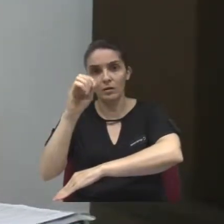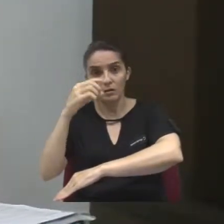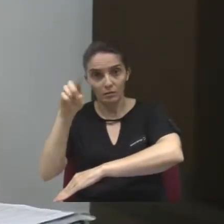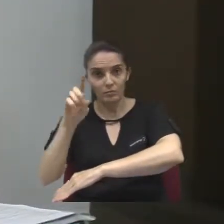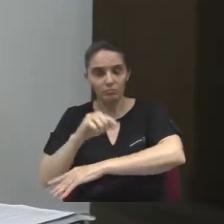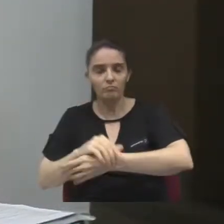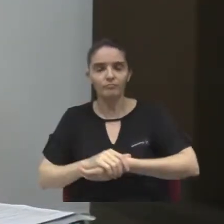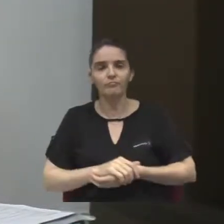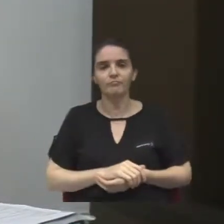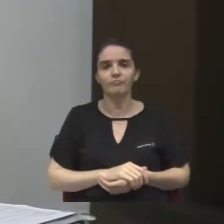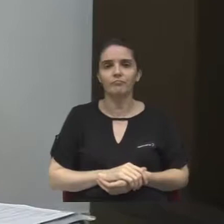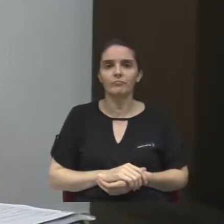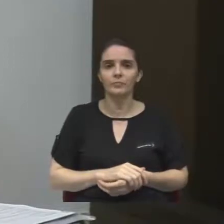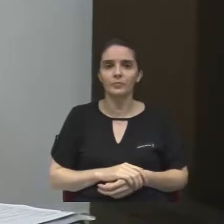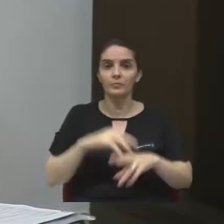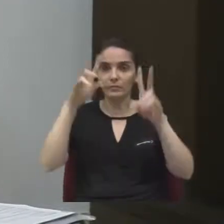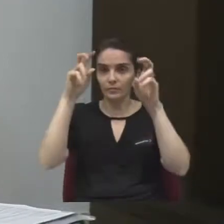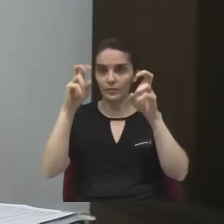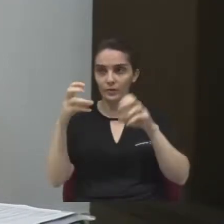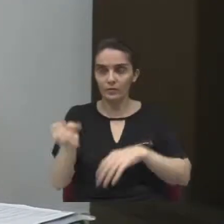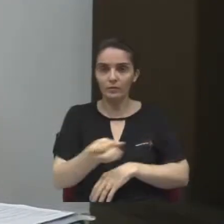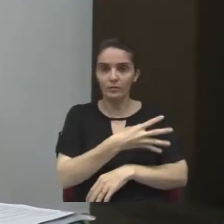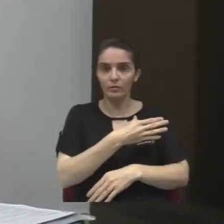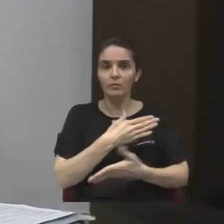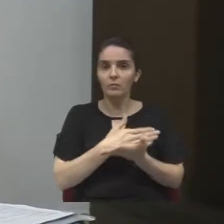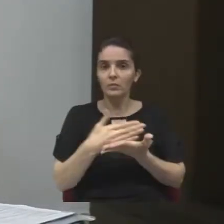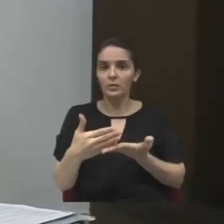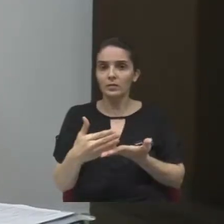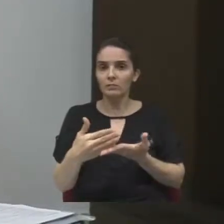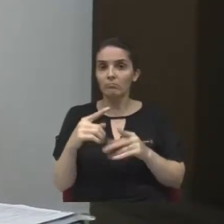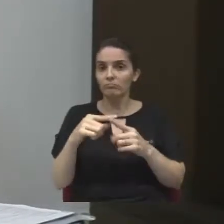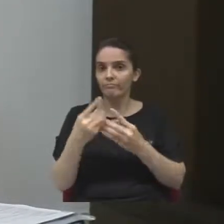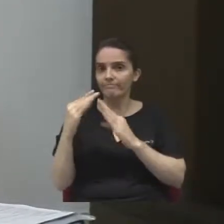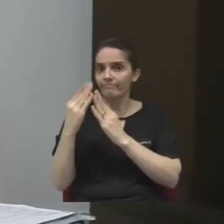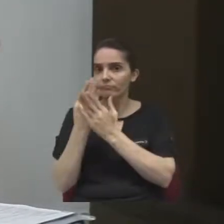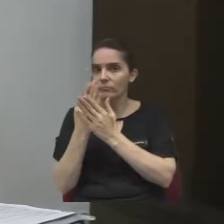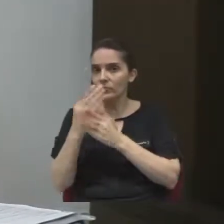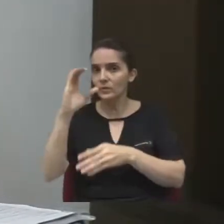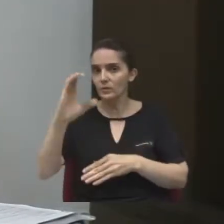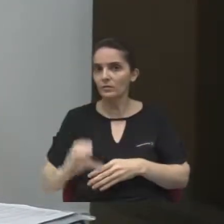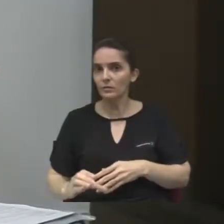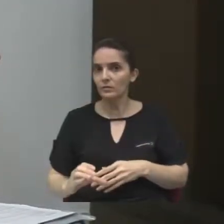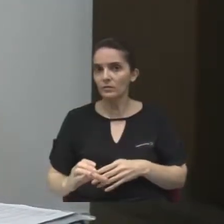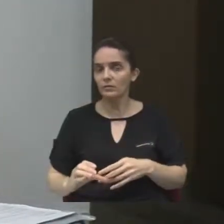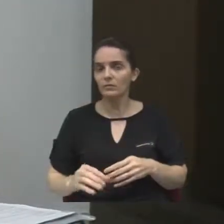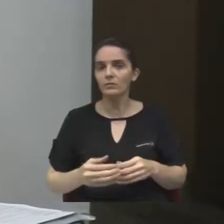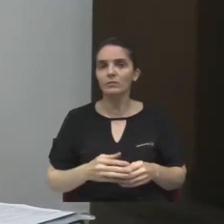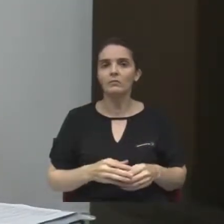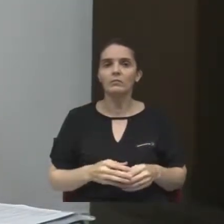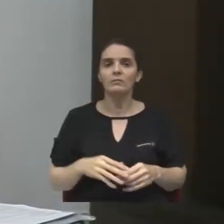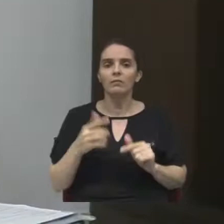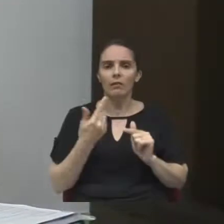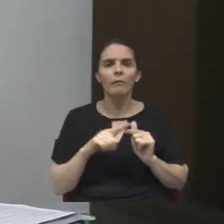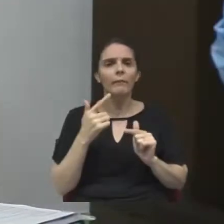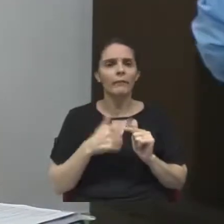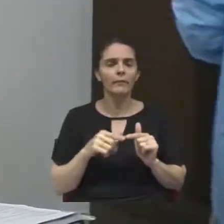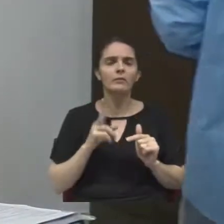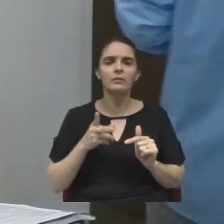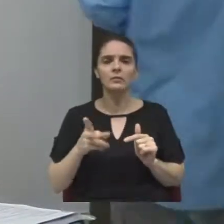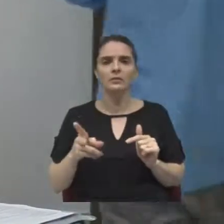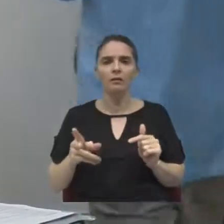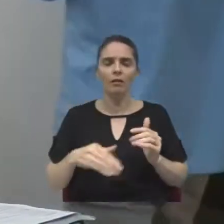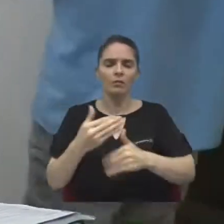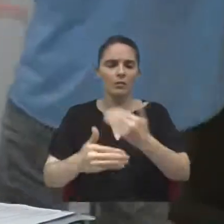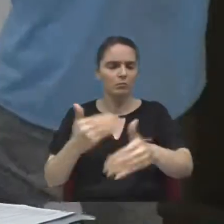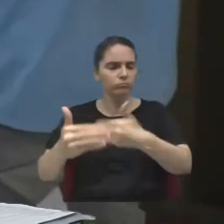sendo introduzidos. Mas a gente sabe que creche é um problema que persiste e perpassa todos os governos sempre com problemas, tanto